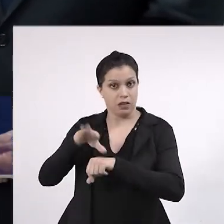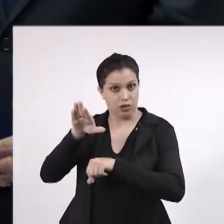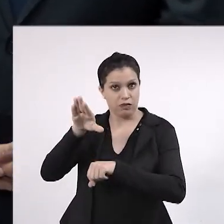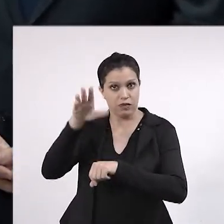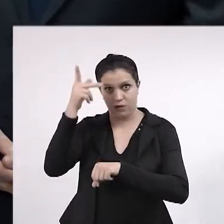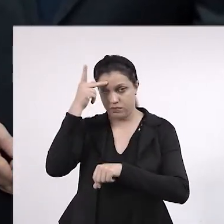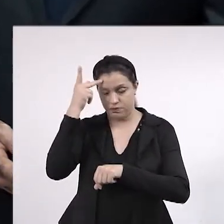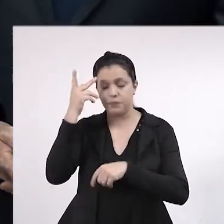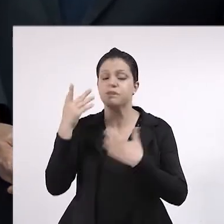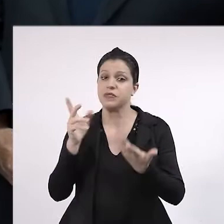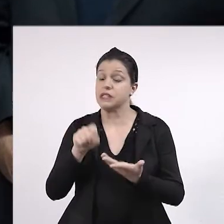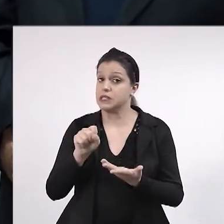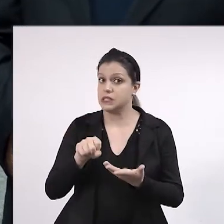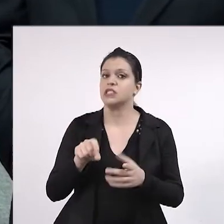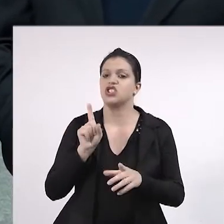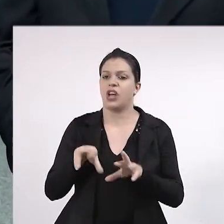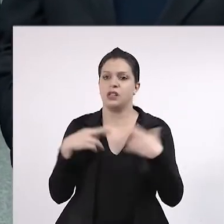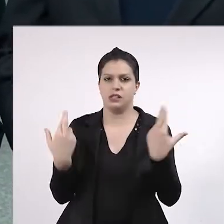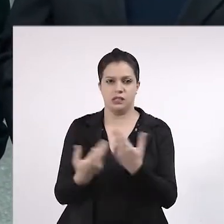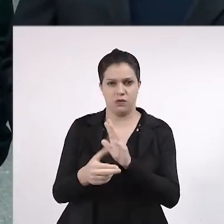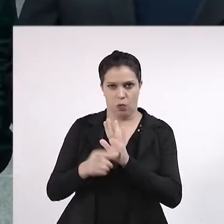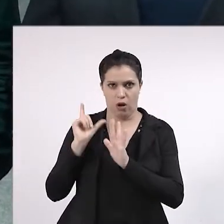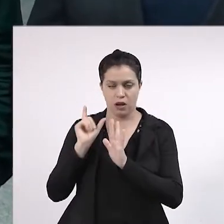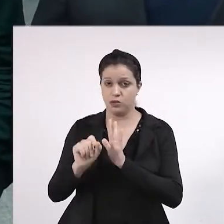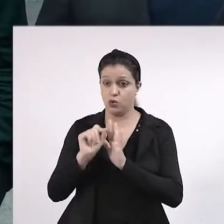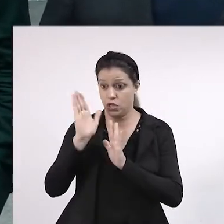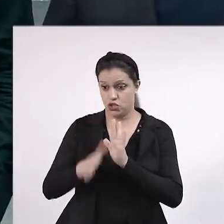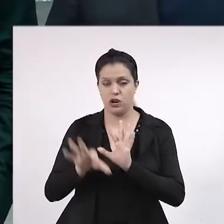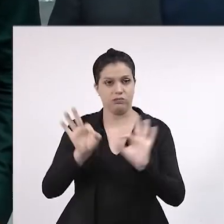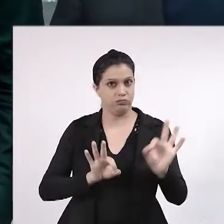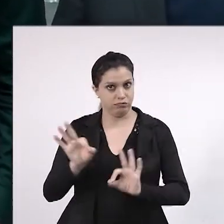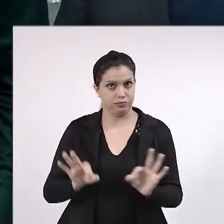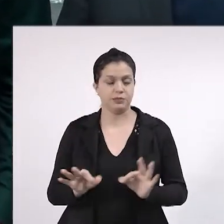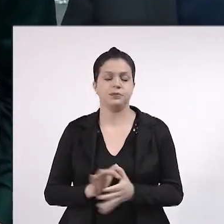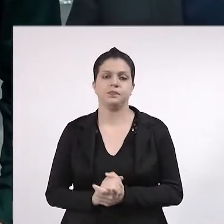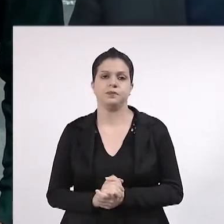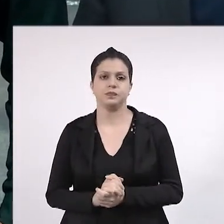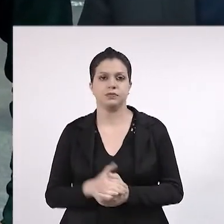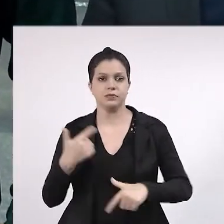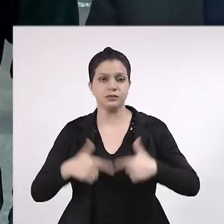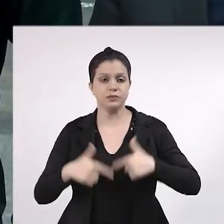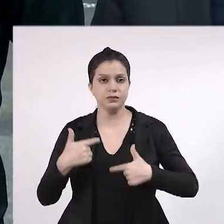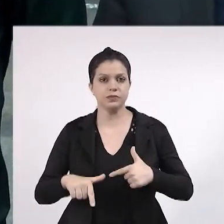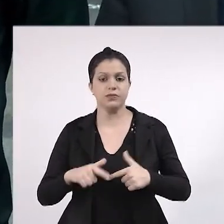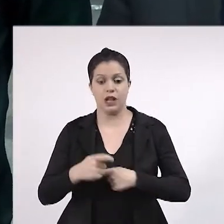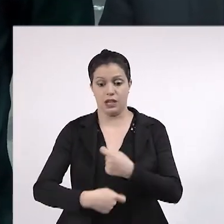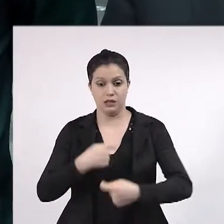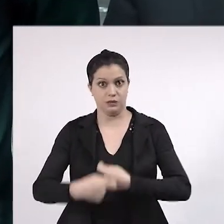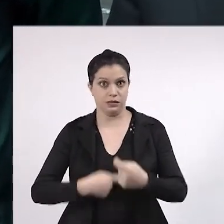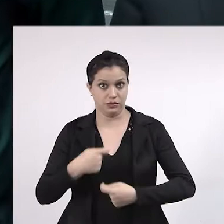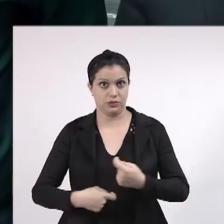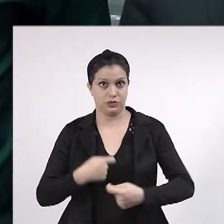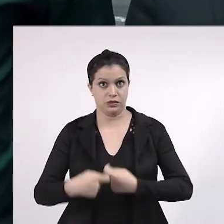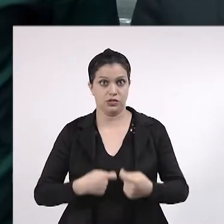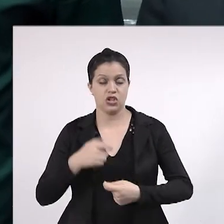USP. Exatamente. Então, em sessões anteriores, já havíamos deliberado que os trabalhos